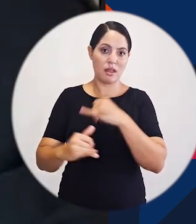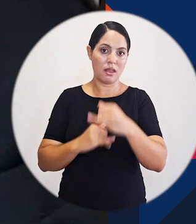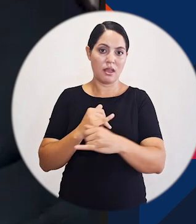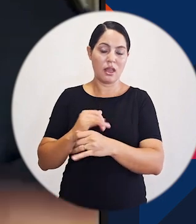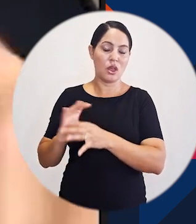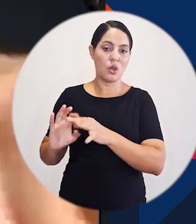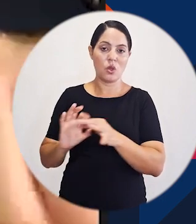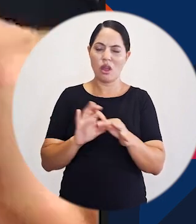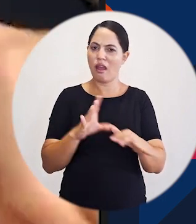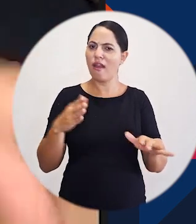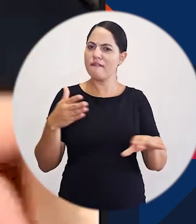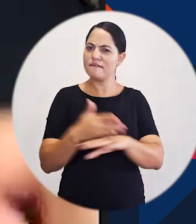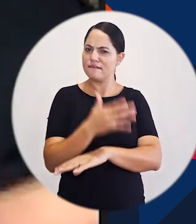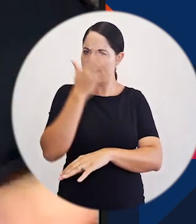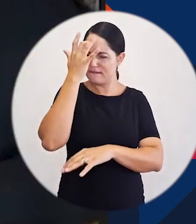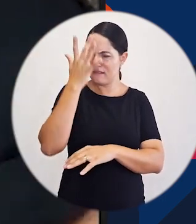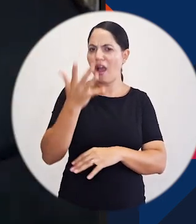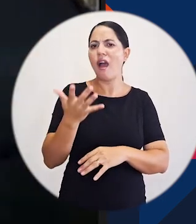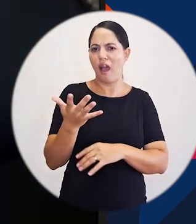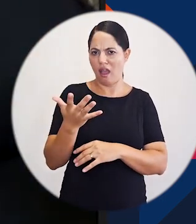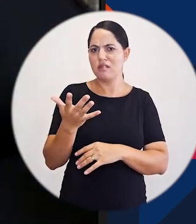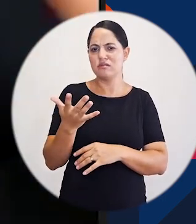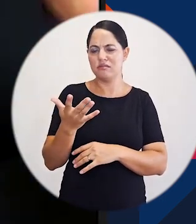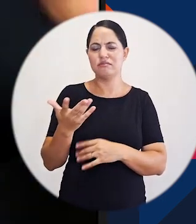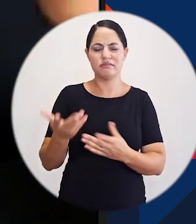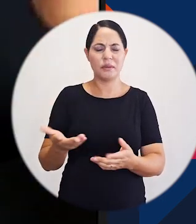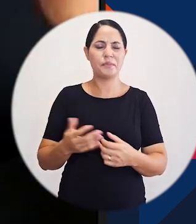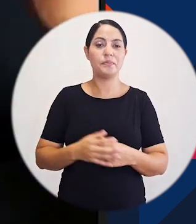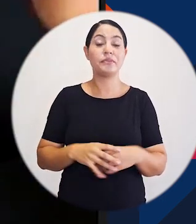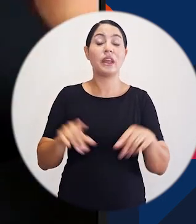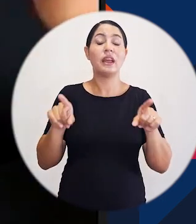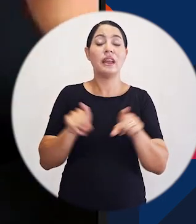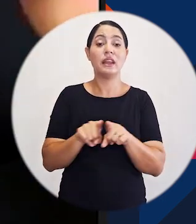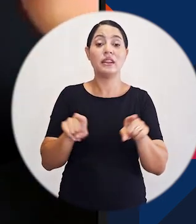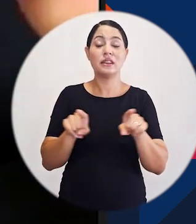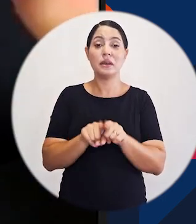o acesso, e você pode também